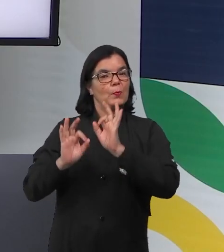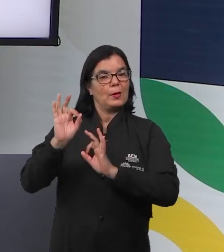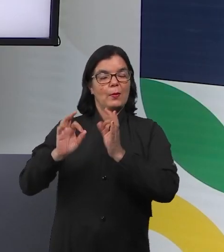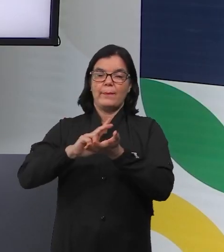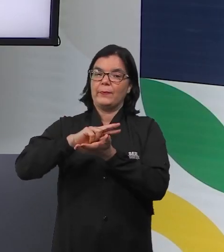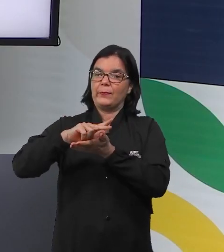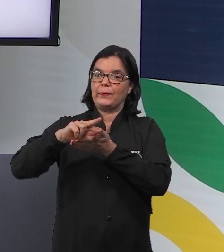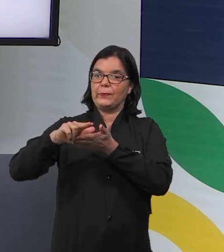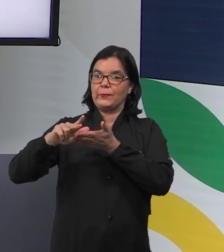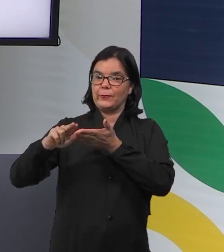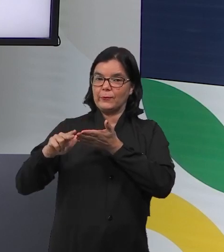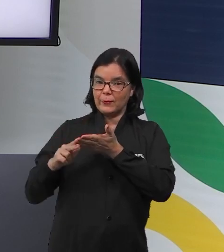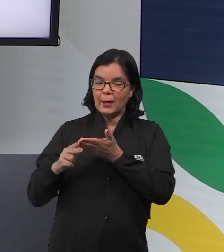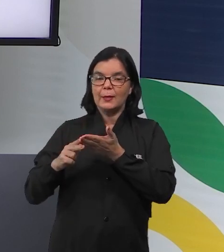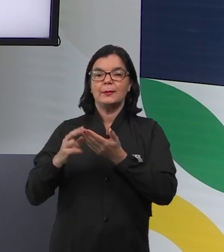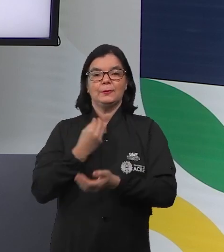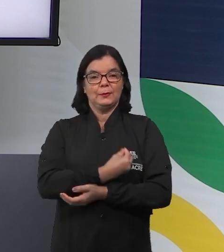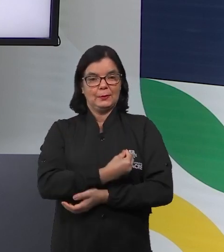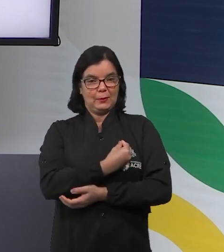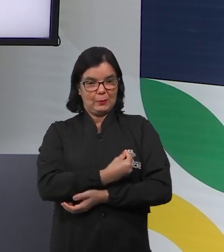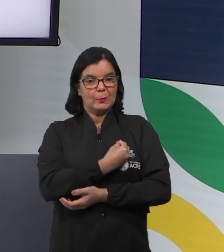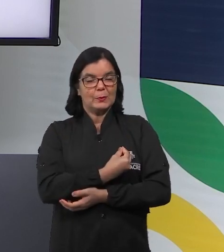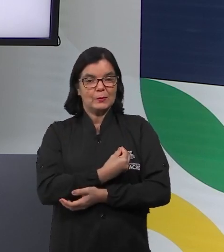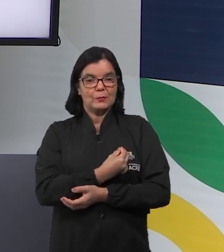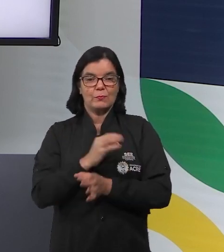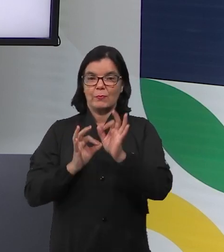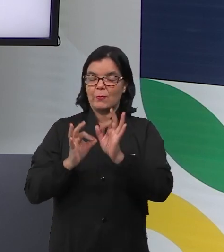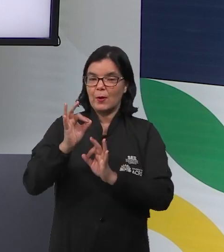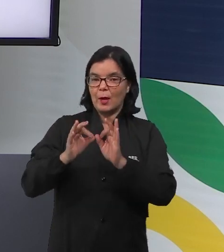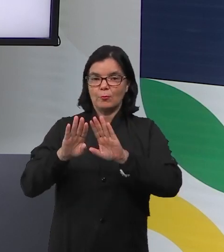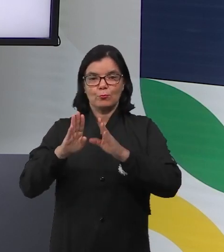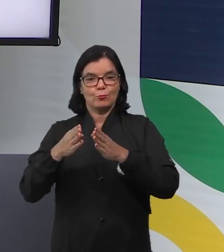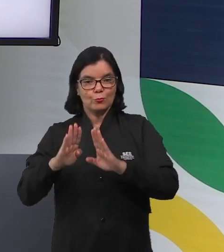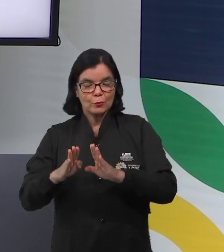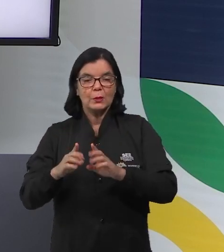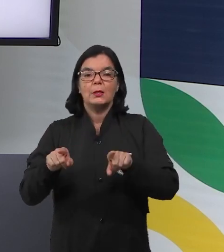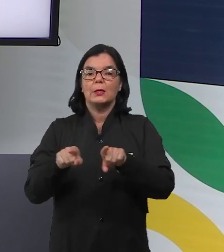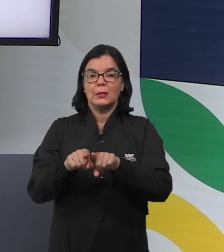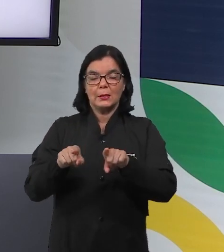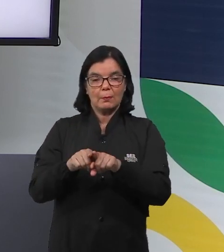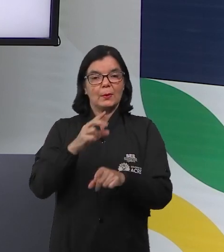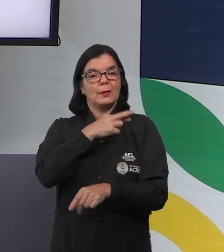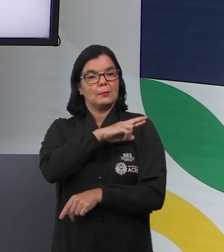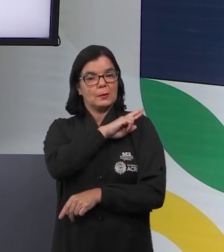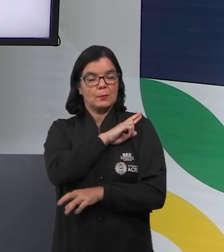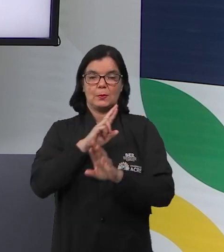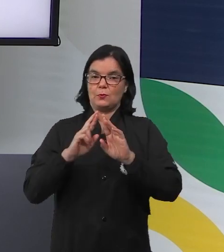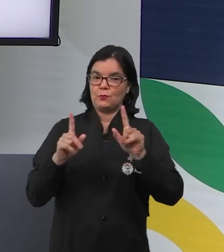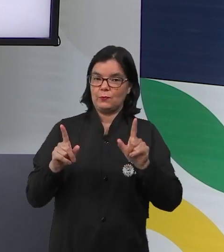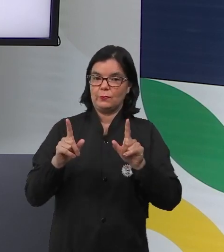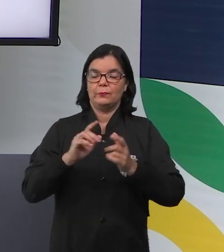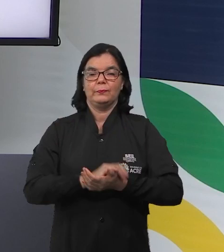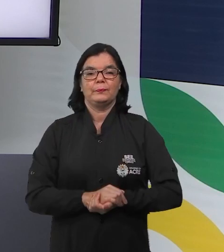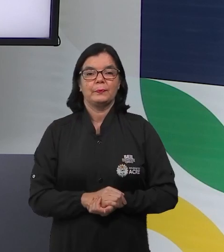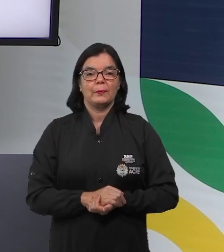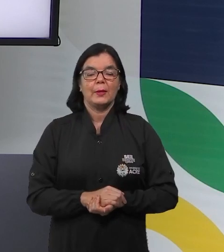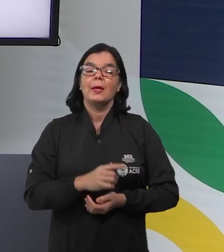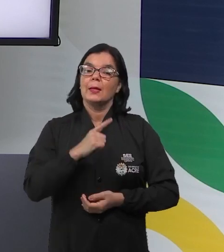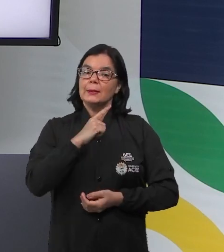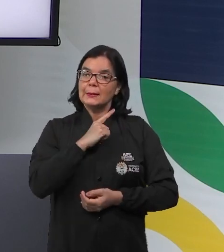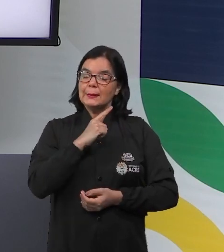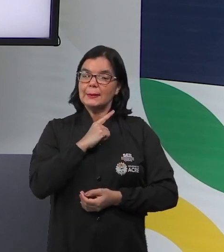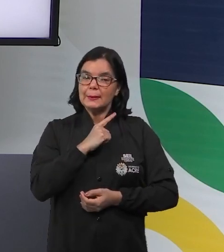por vários tipos de organismos, com várias formas e funções diferentes, tá? Elas